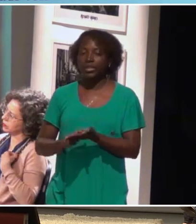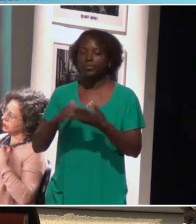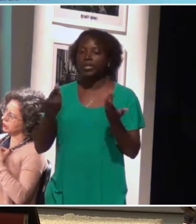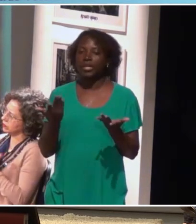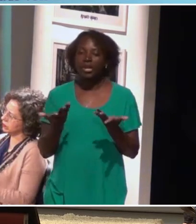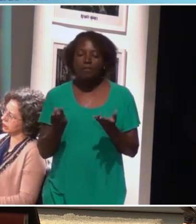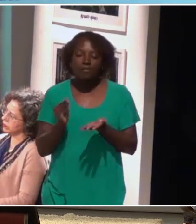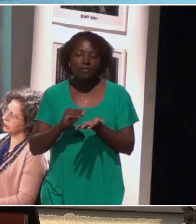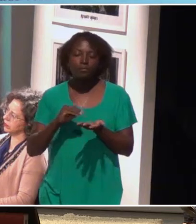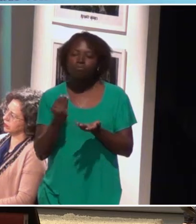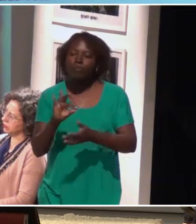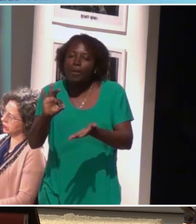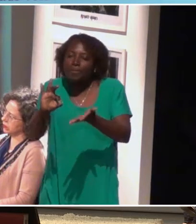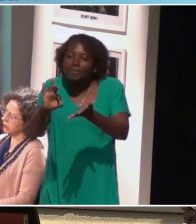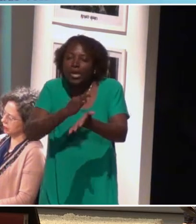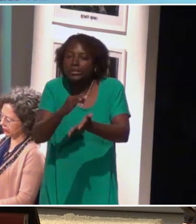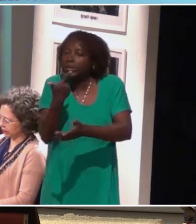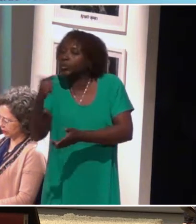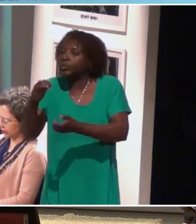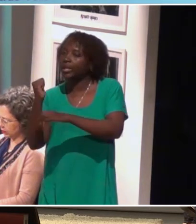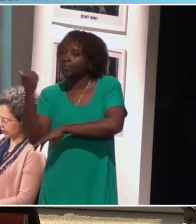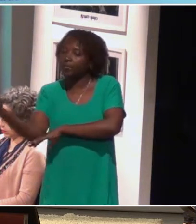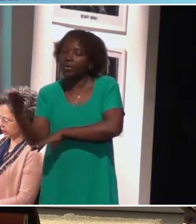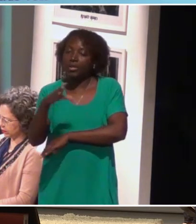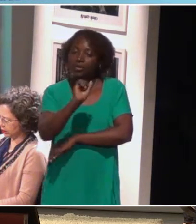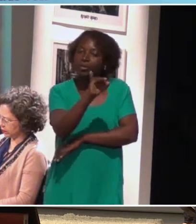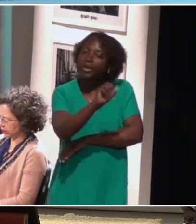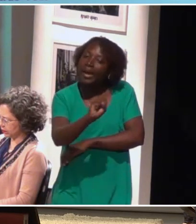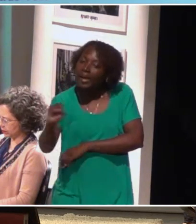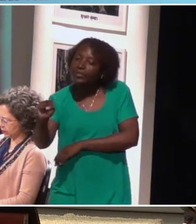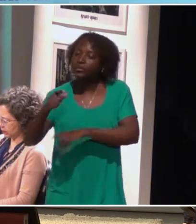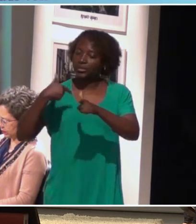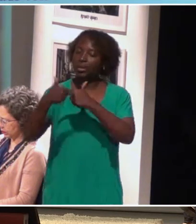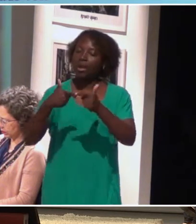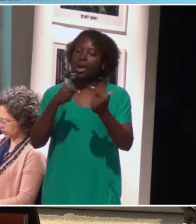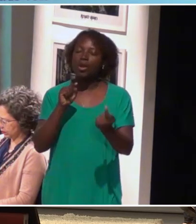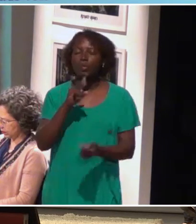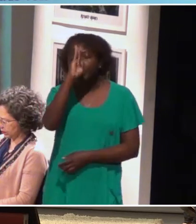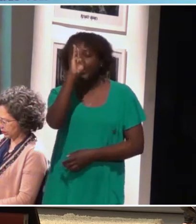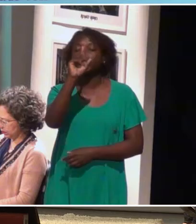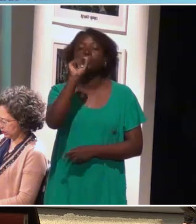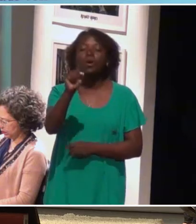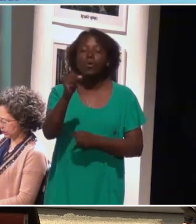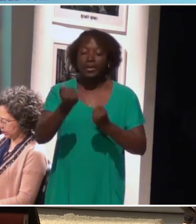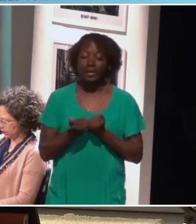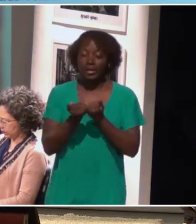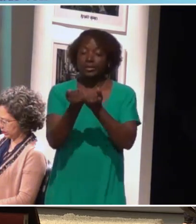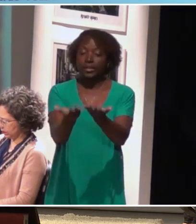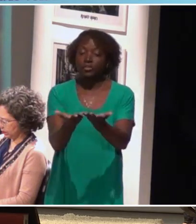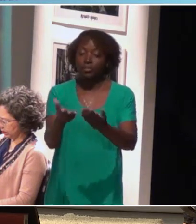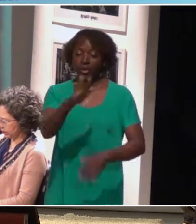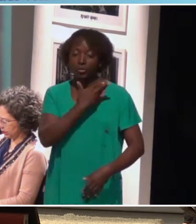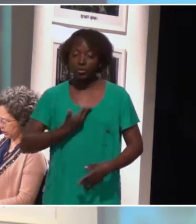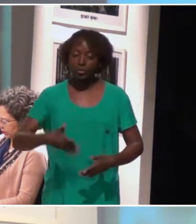rede. Ou seja, não tem mais matrícula. porque o trabalho do CAIS, a prioridade é atender a rede. E a